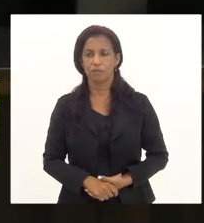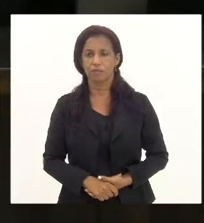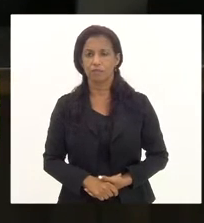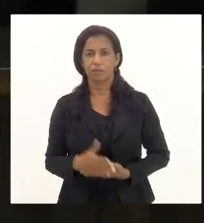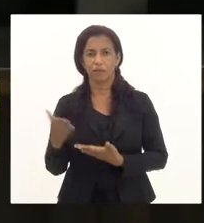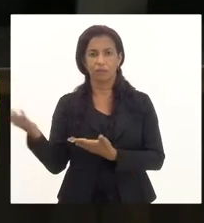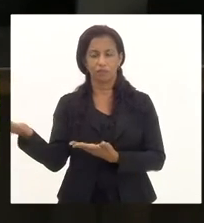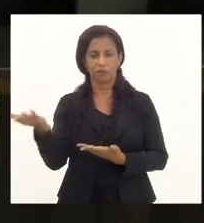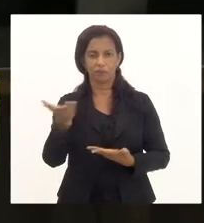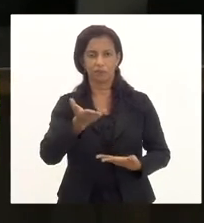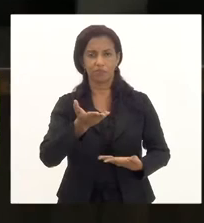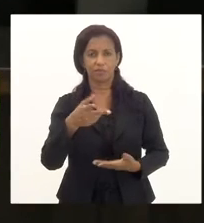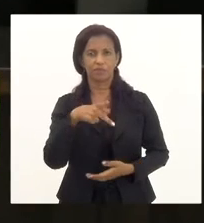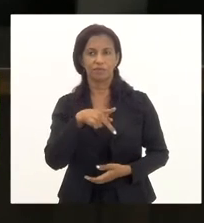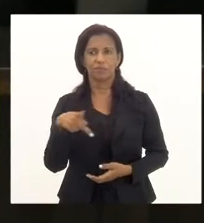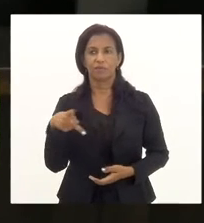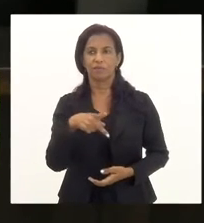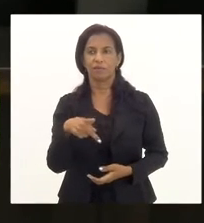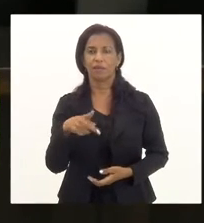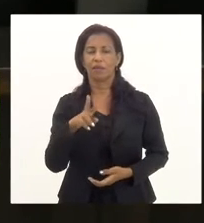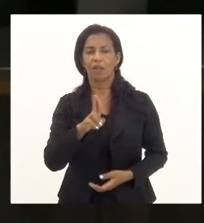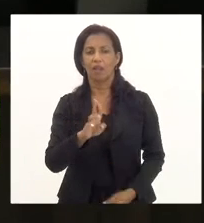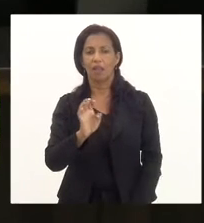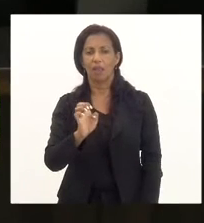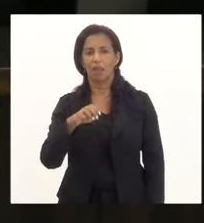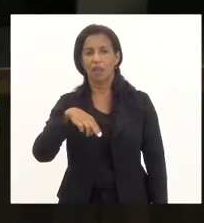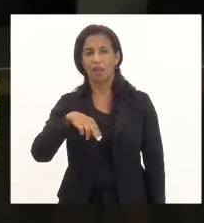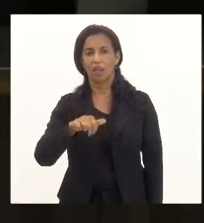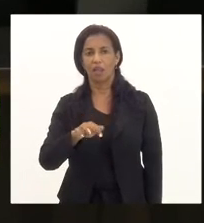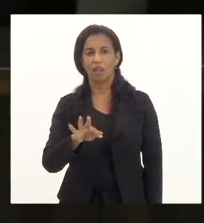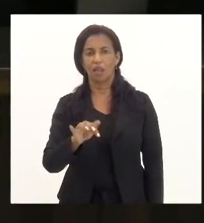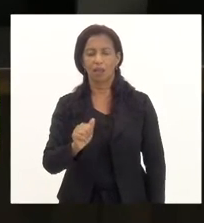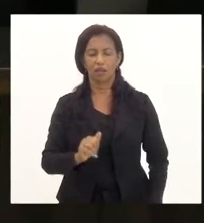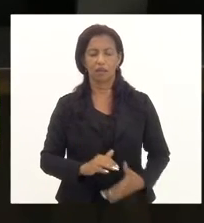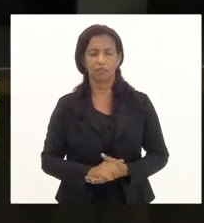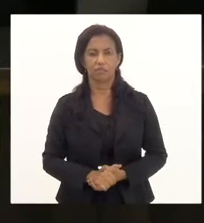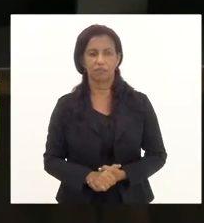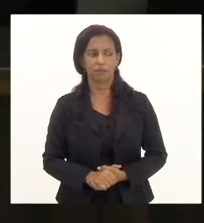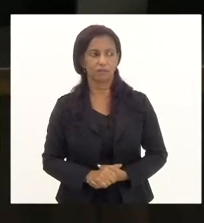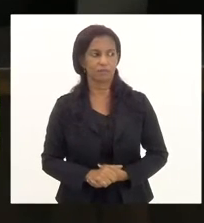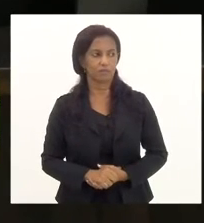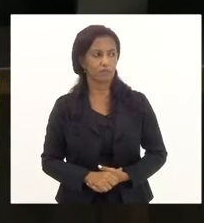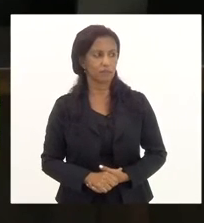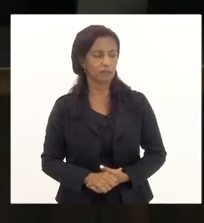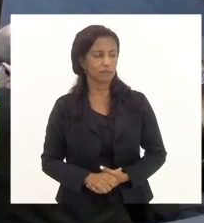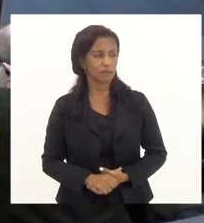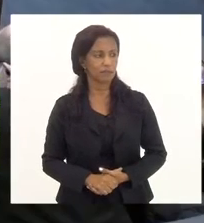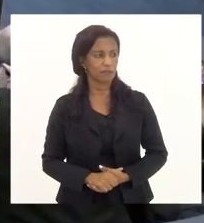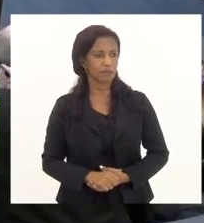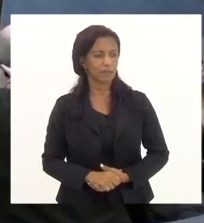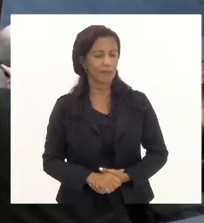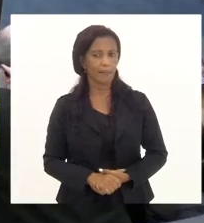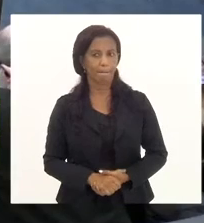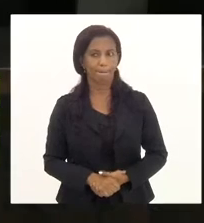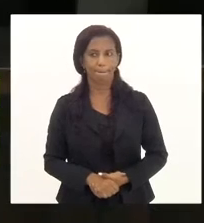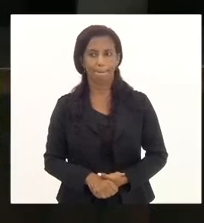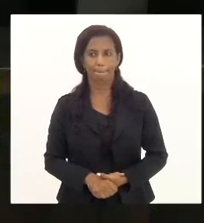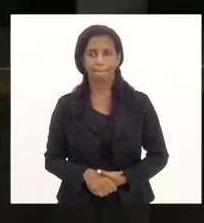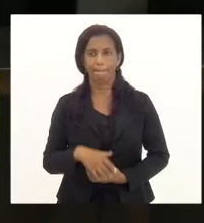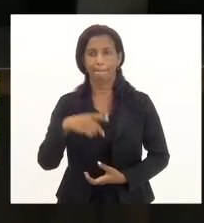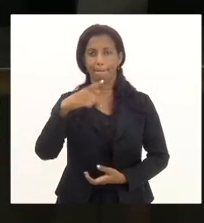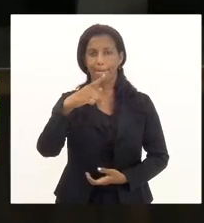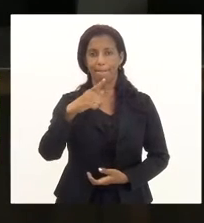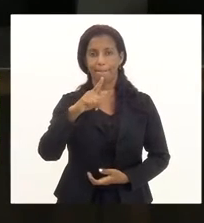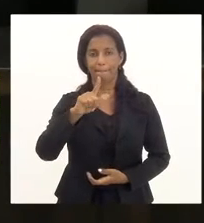chamando a professora Renata Gama da arte doerj é É sério